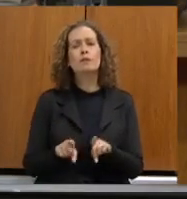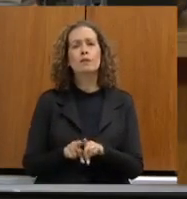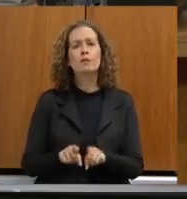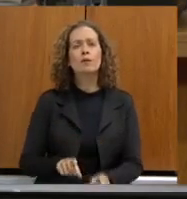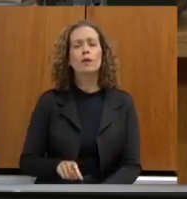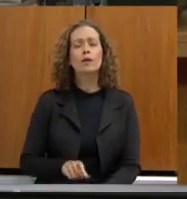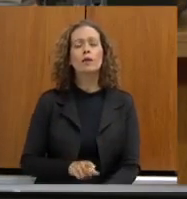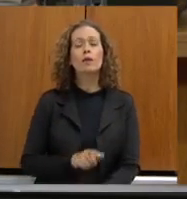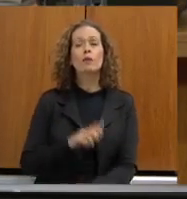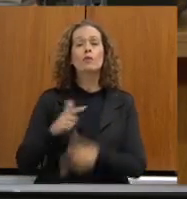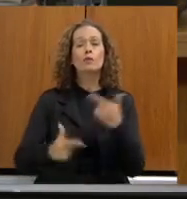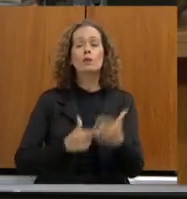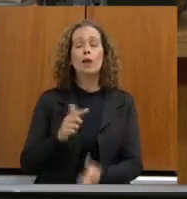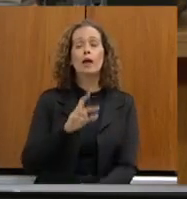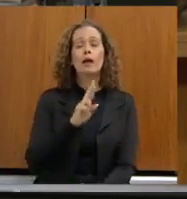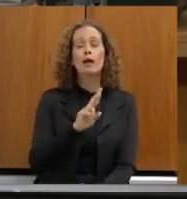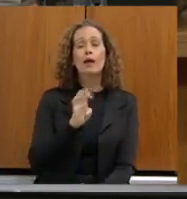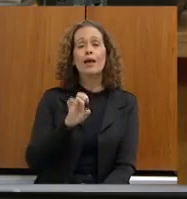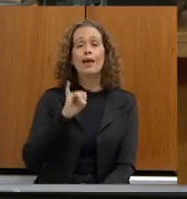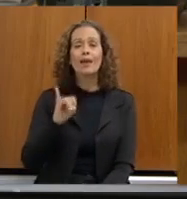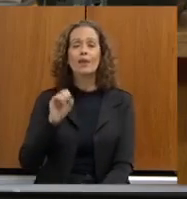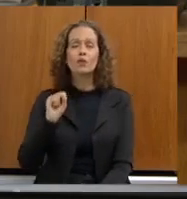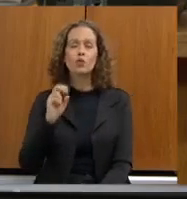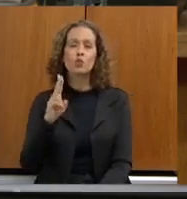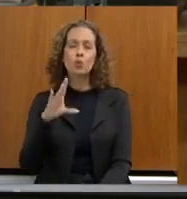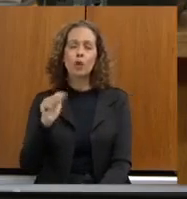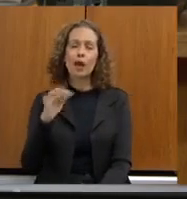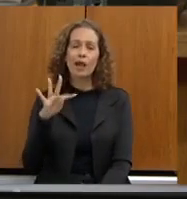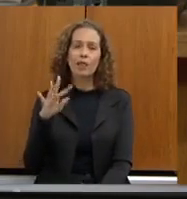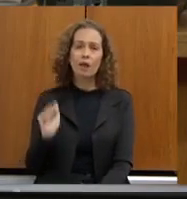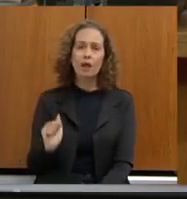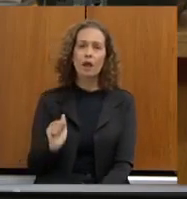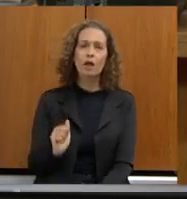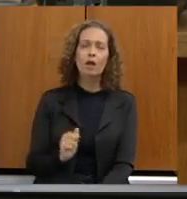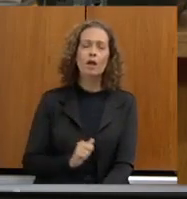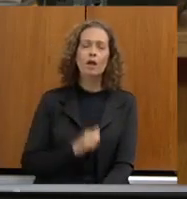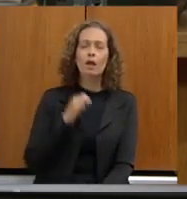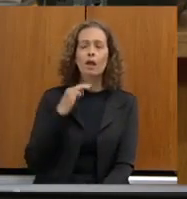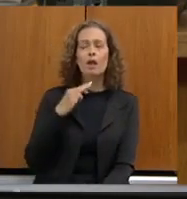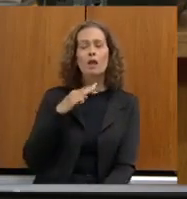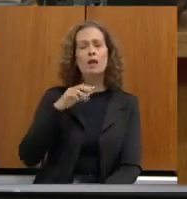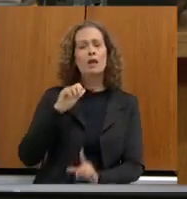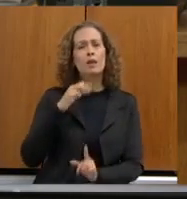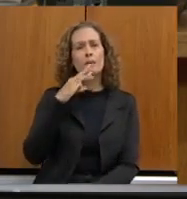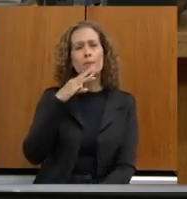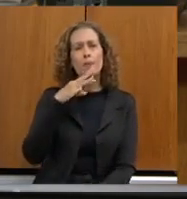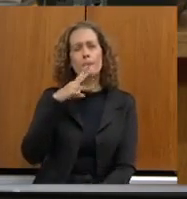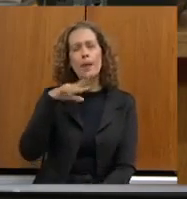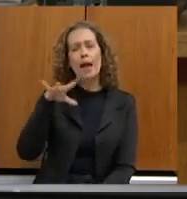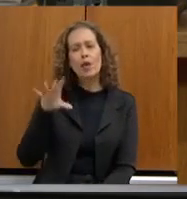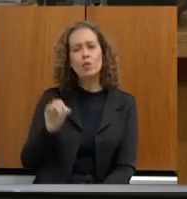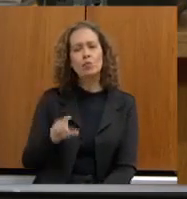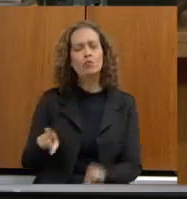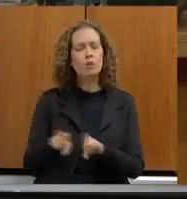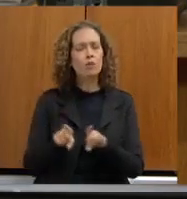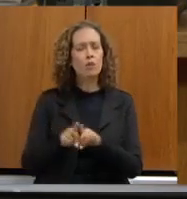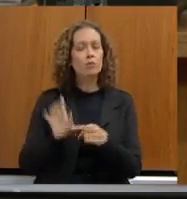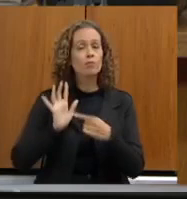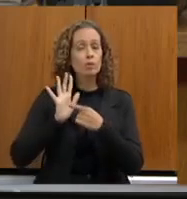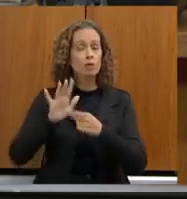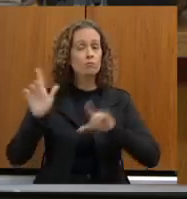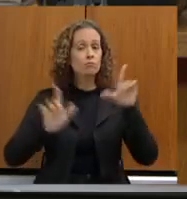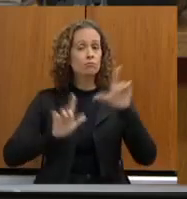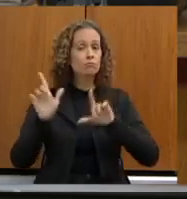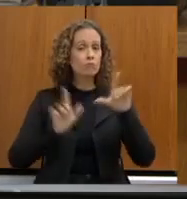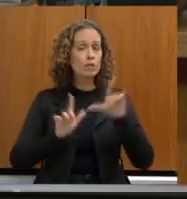rei da sucata em 26 de Maio inclusive é transmitida pelo Fantástico uma operação muito